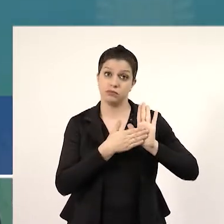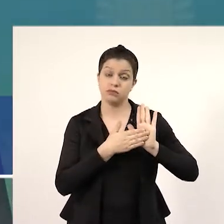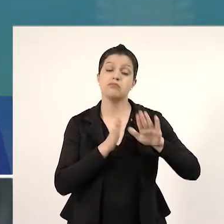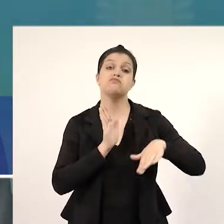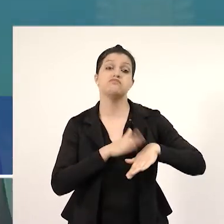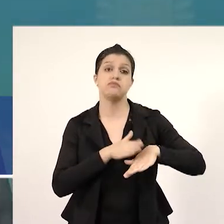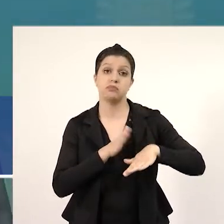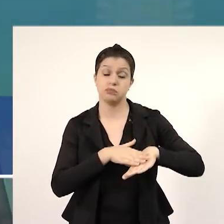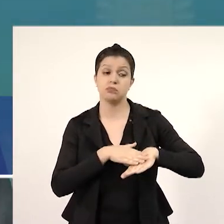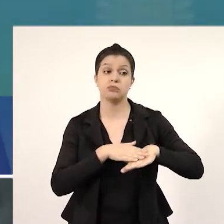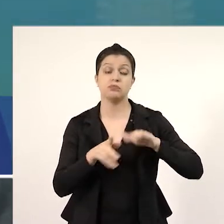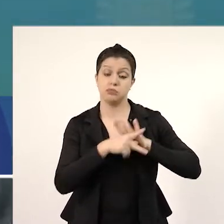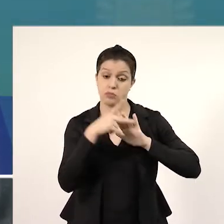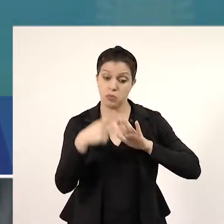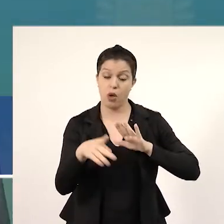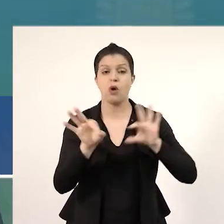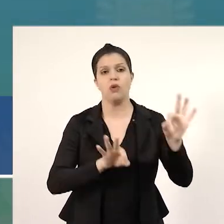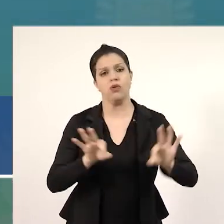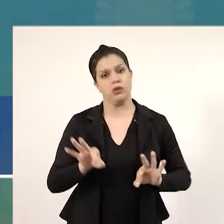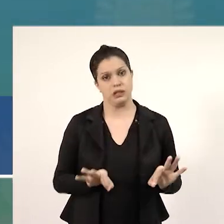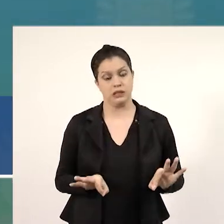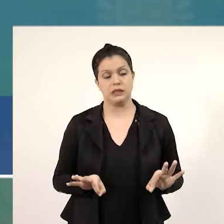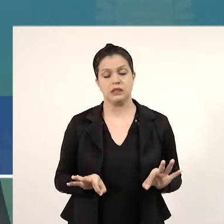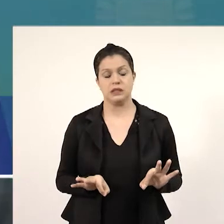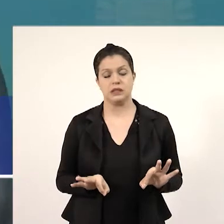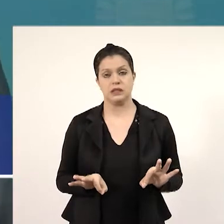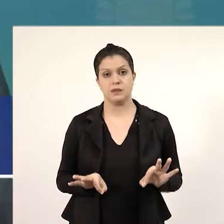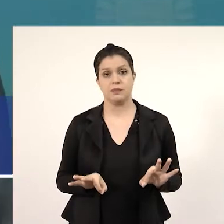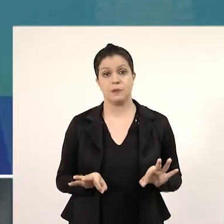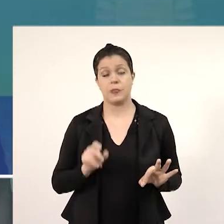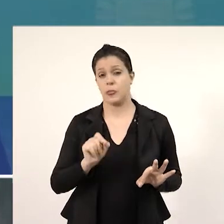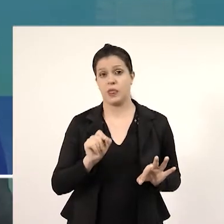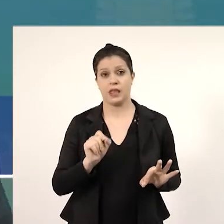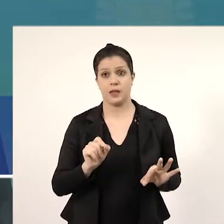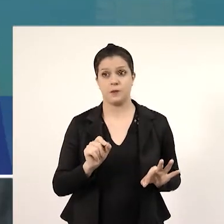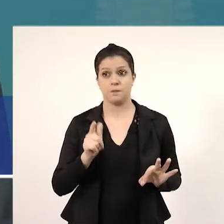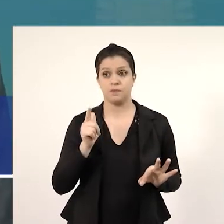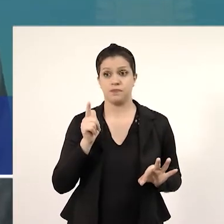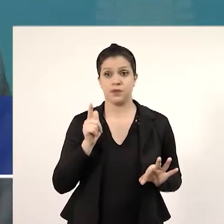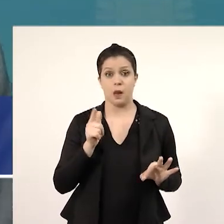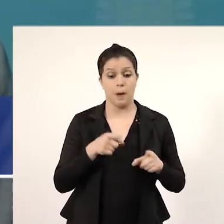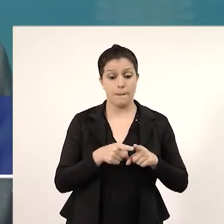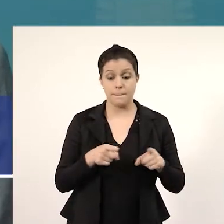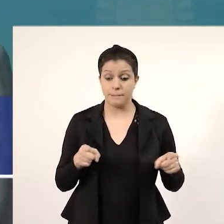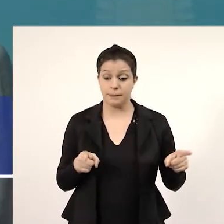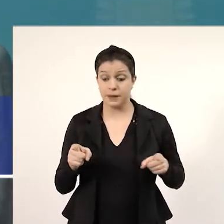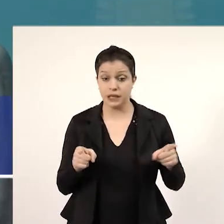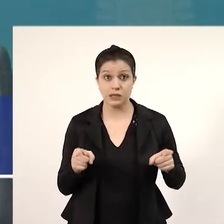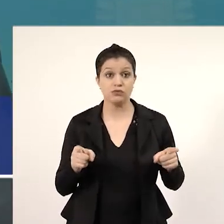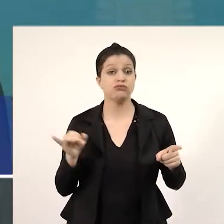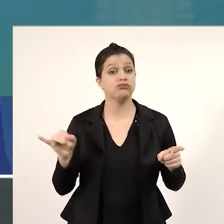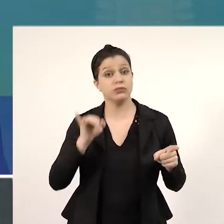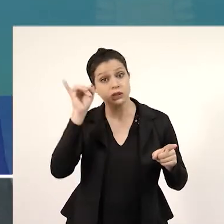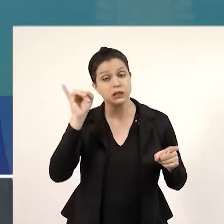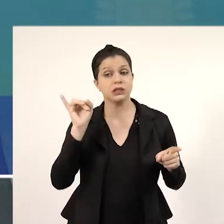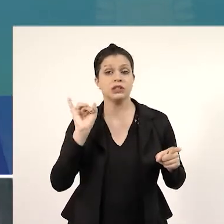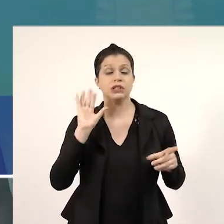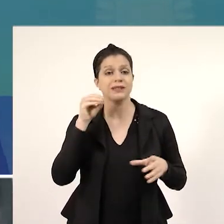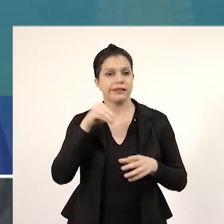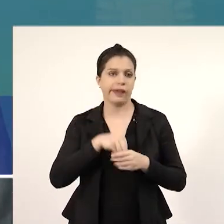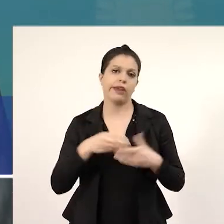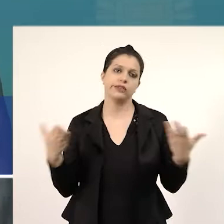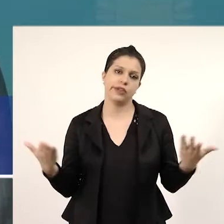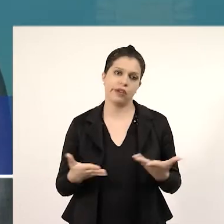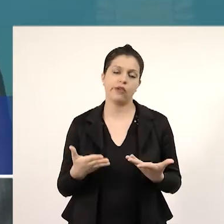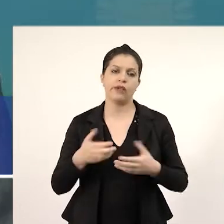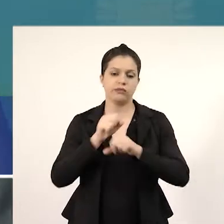da esfera estadual possa fazer isso de maneira organizada, principalmente estabelecendo o período cada uma que